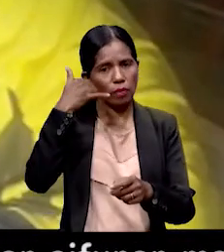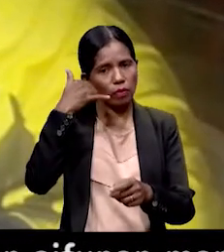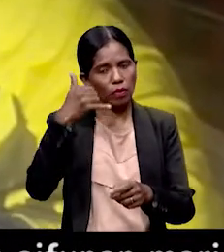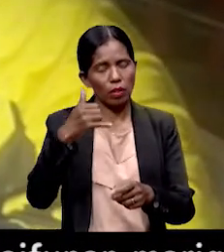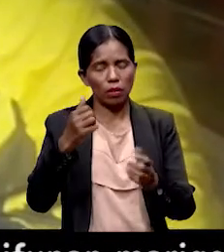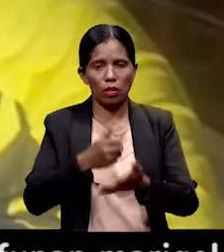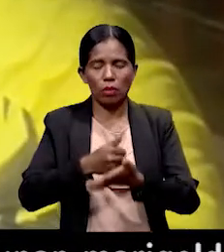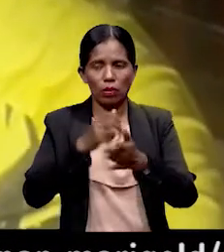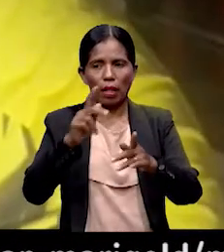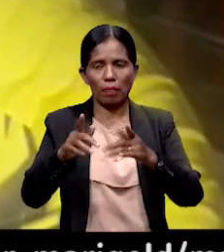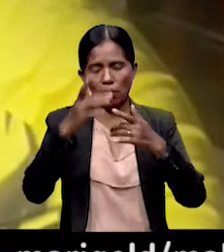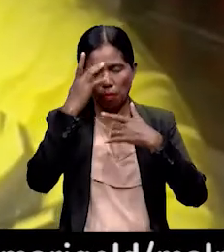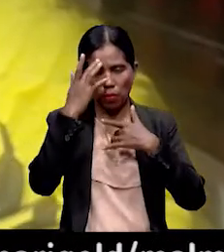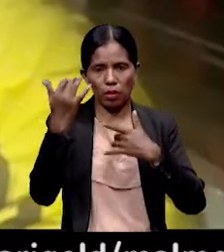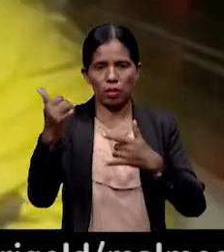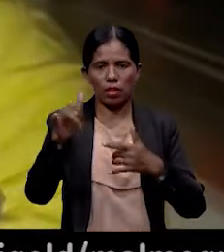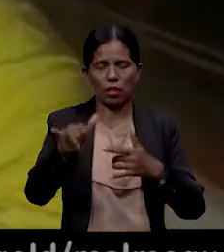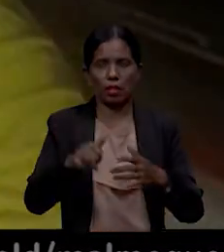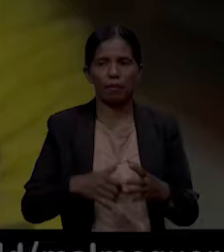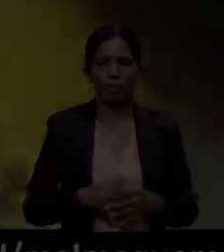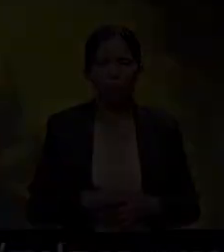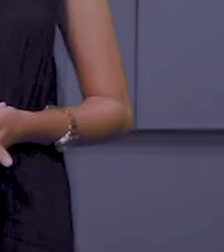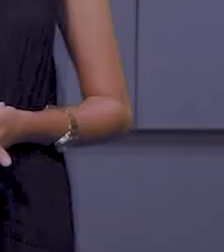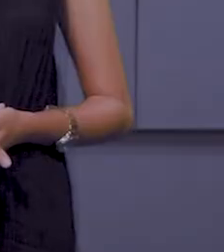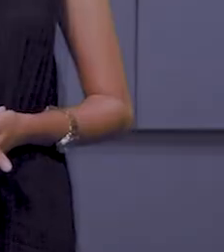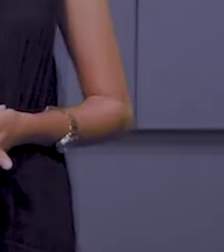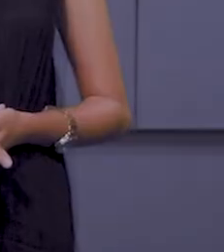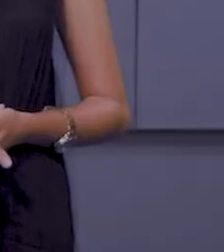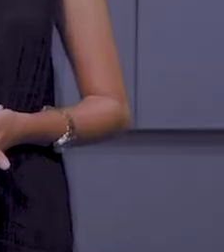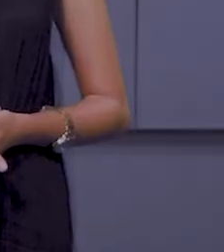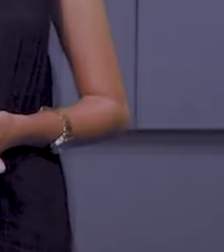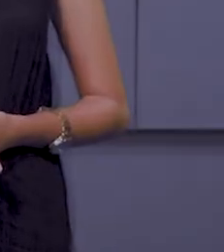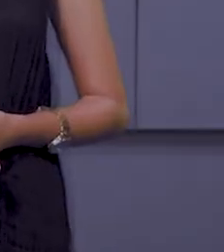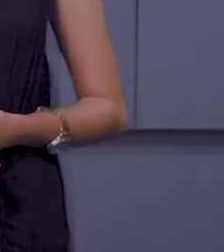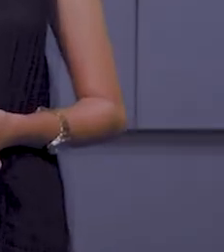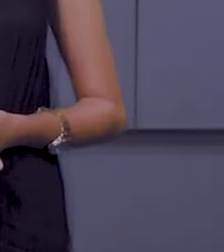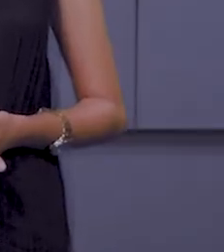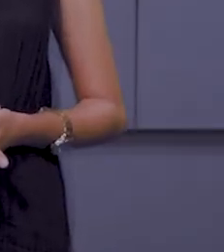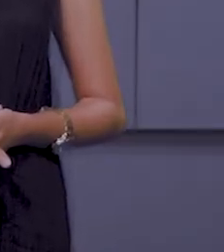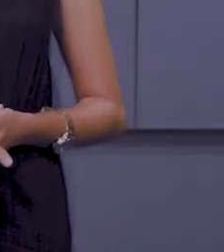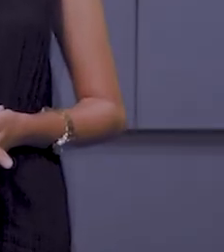paciente sira. Efizênio Babo, Zuvial da Costa, ZMN. Kita halua subscribe, no hanya